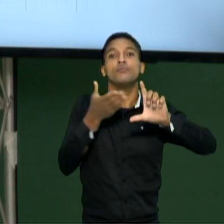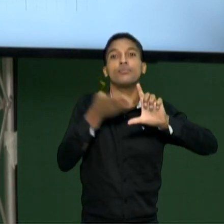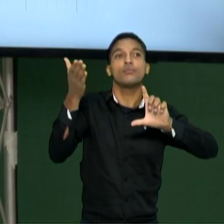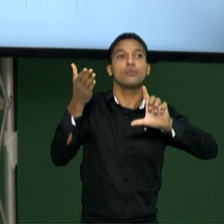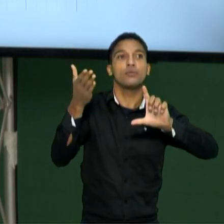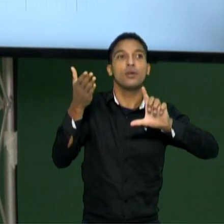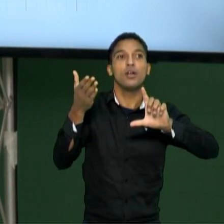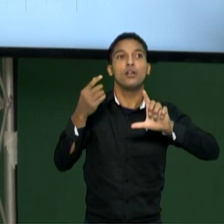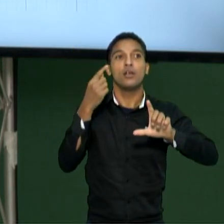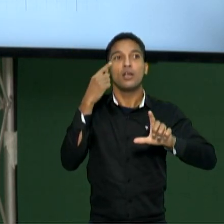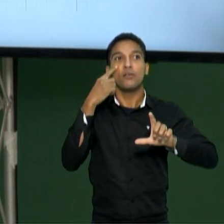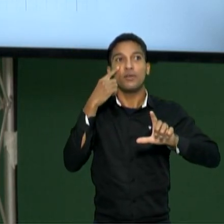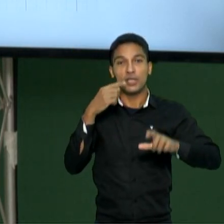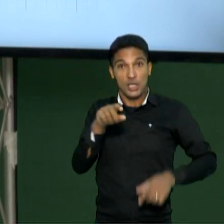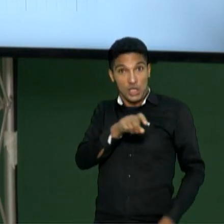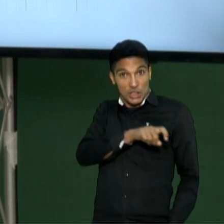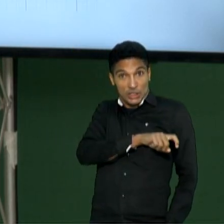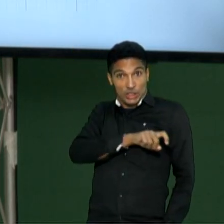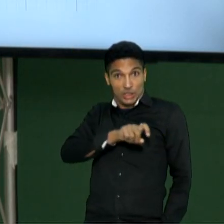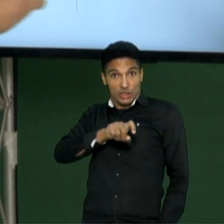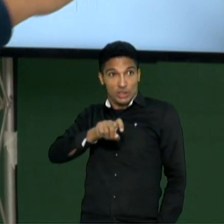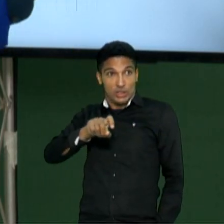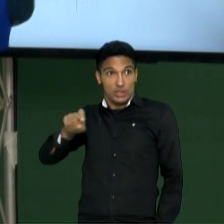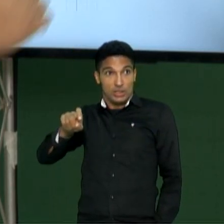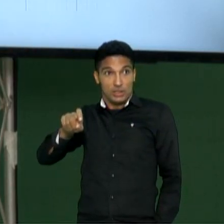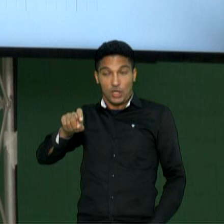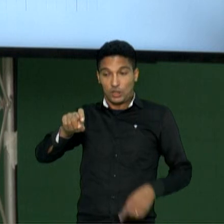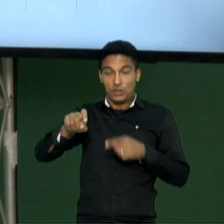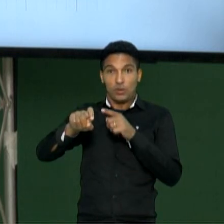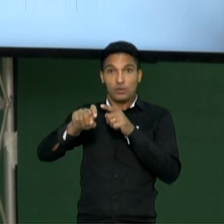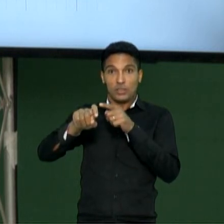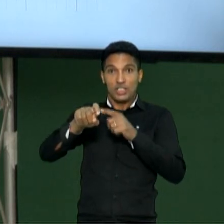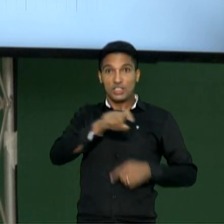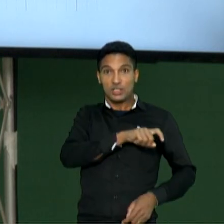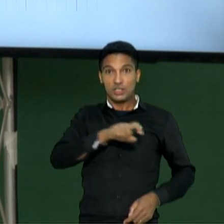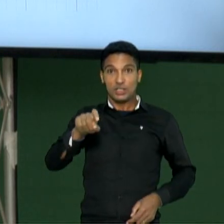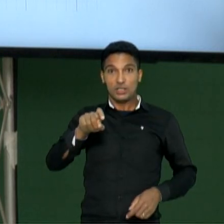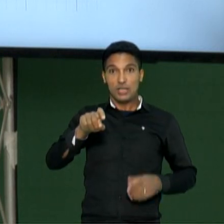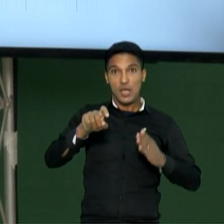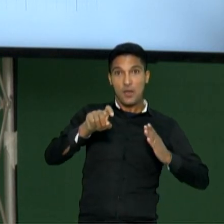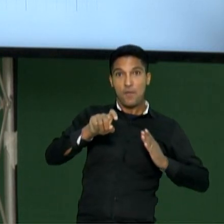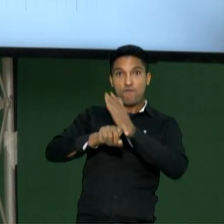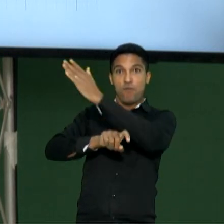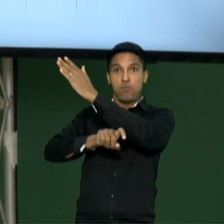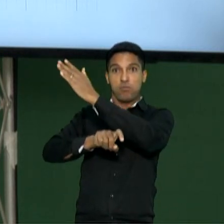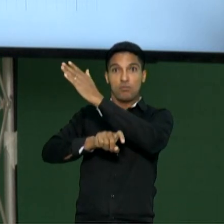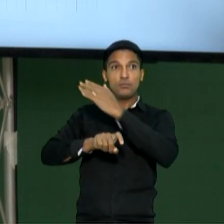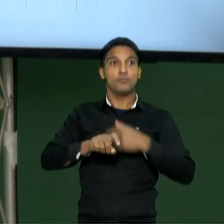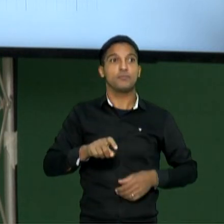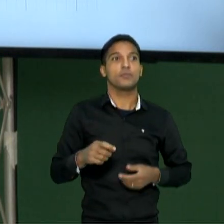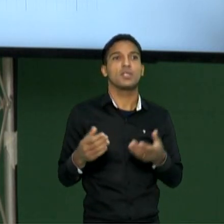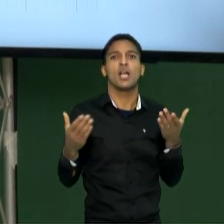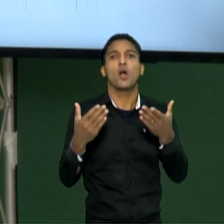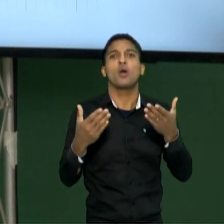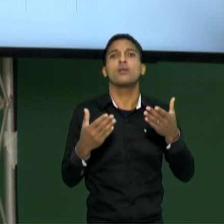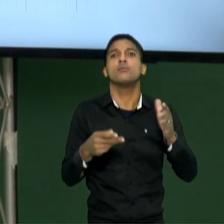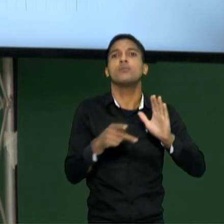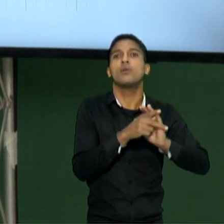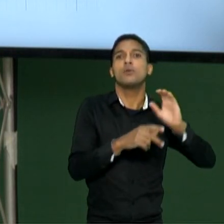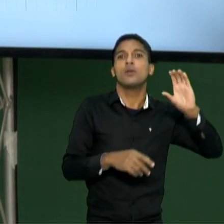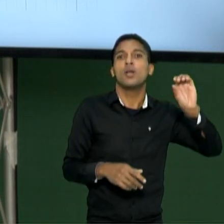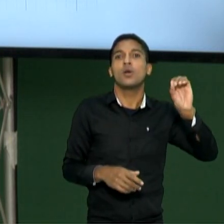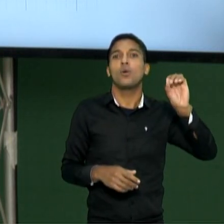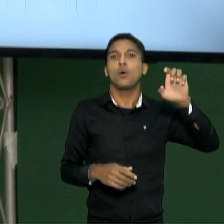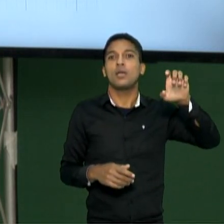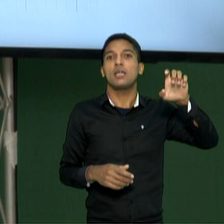eixo x. Está cortando o eixo x exatamente no x igual a 1. E o coeficiente linear, que era a pergunta lá do problema